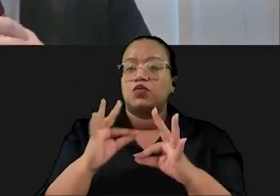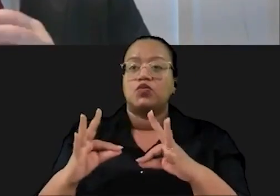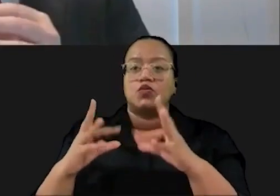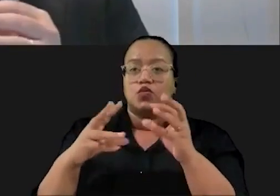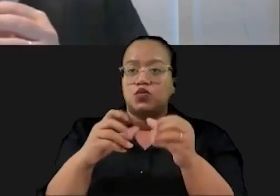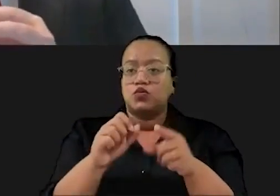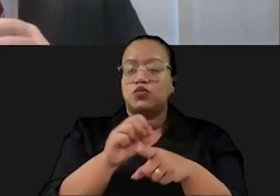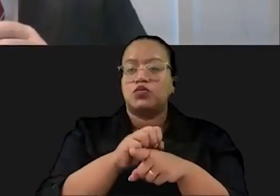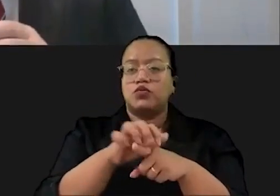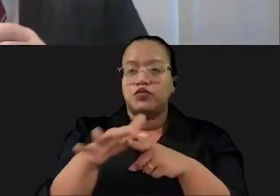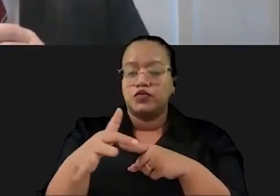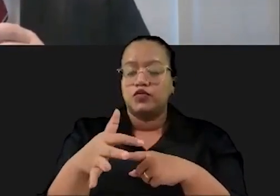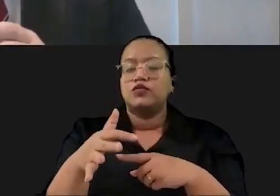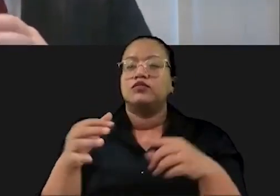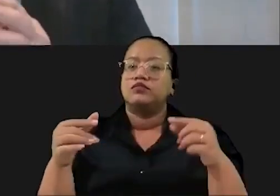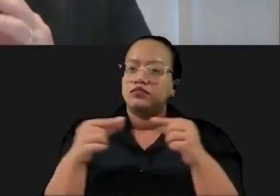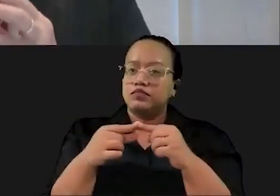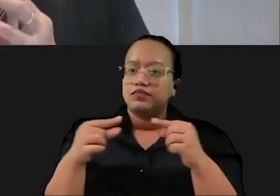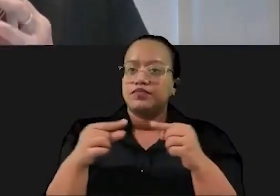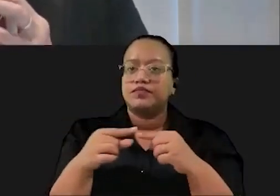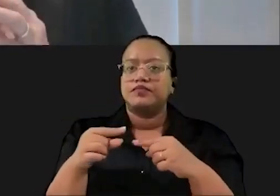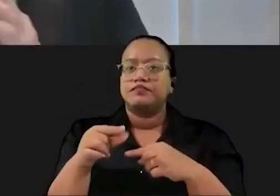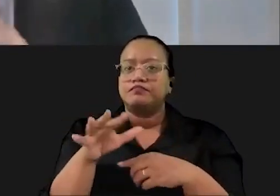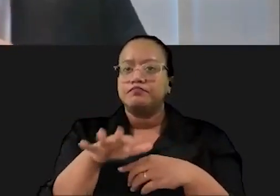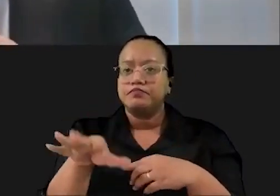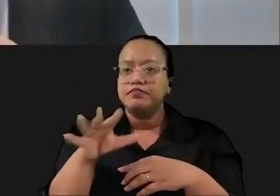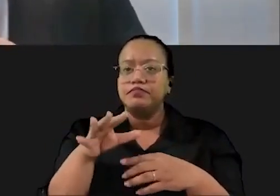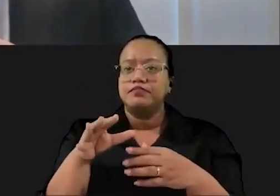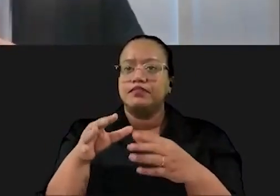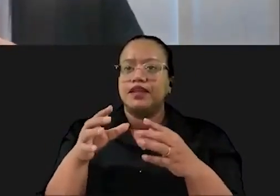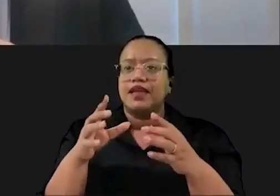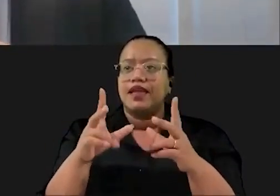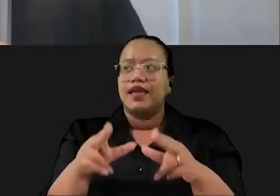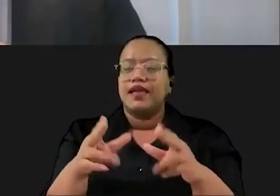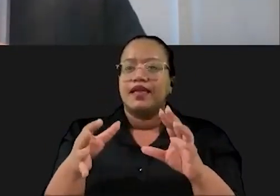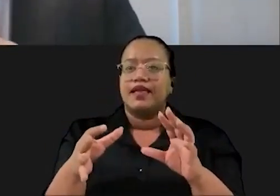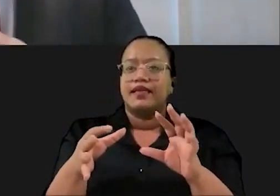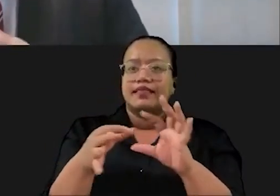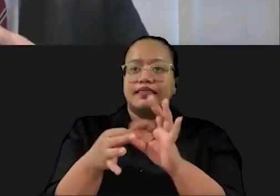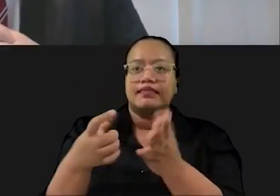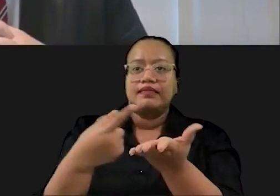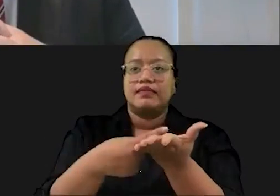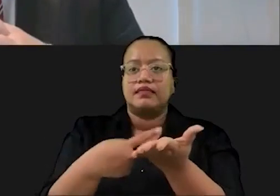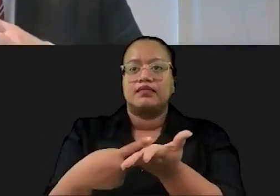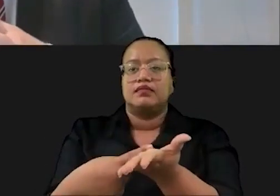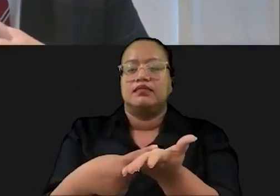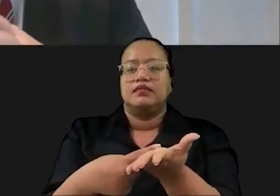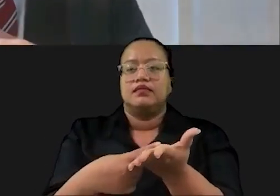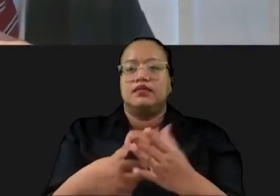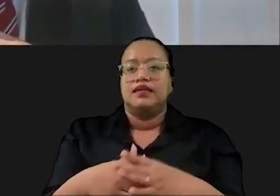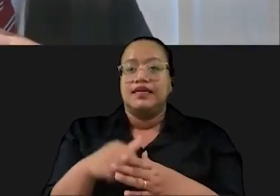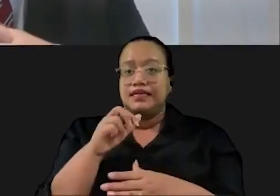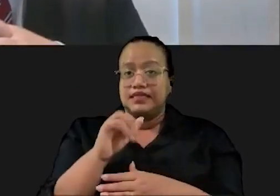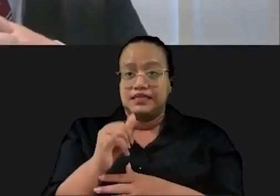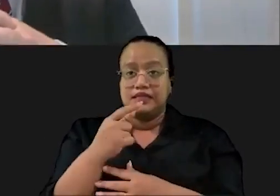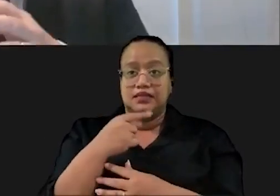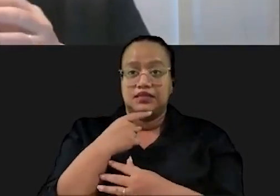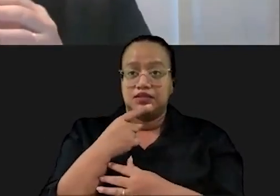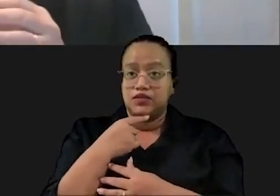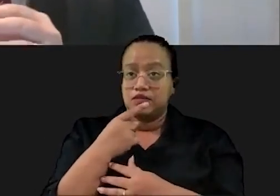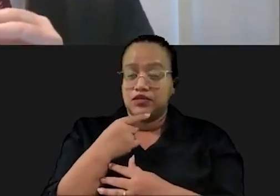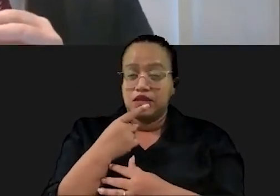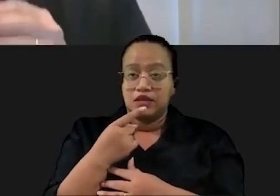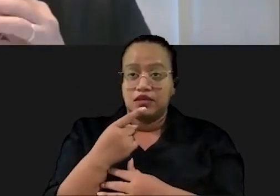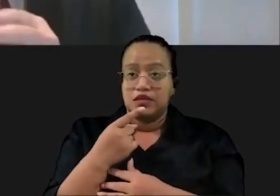conciliatório, essa saída conciliatória. Caso não seja possível essa saída conciliatória, essa solução, esse método de